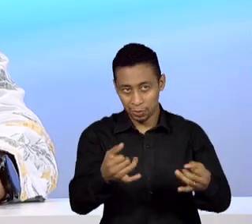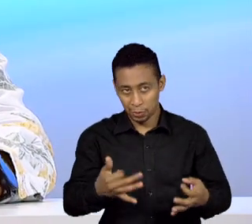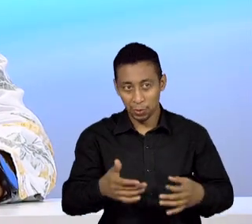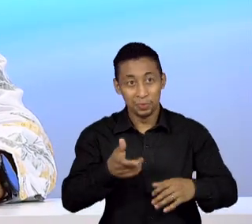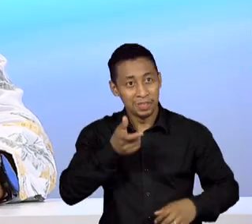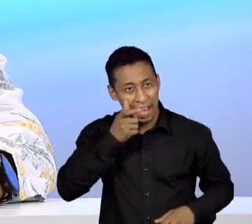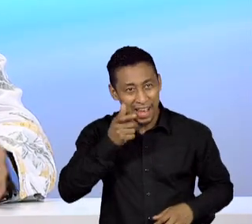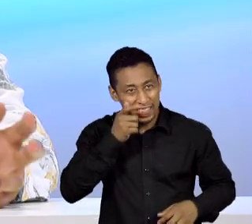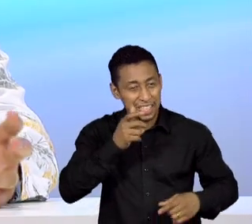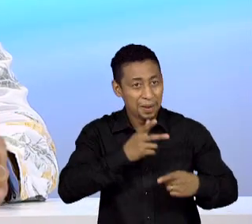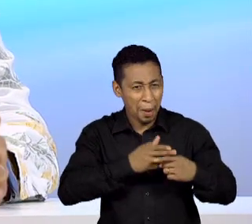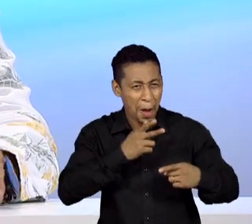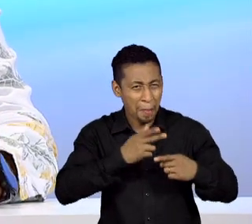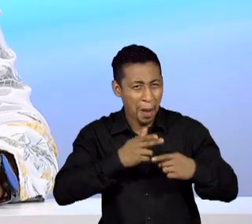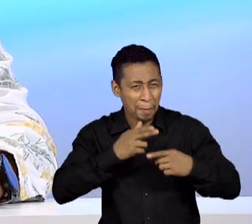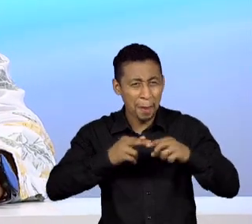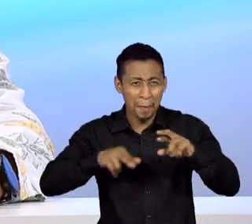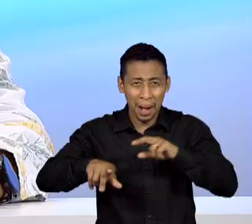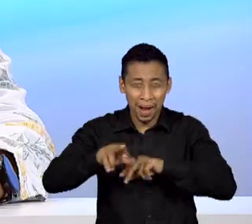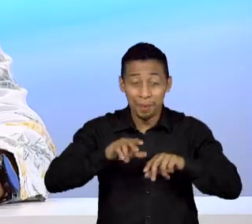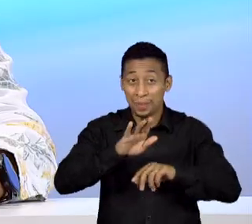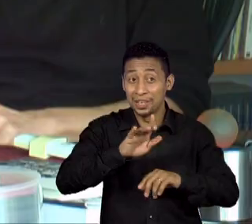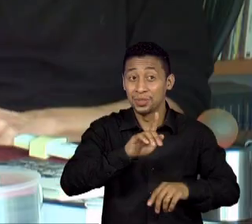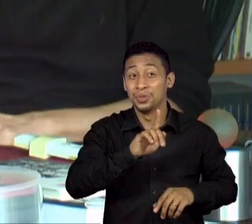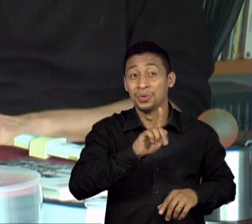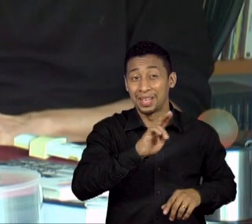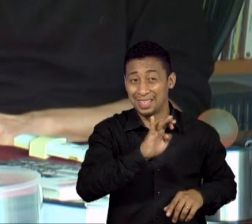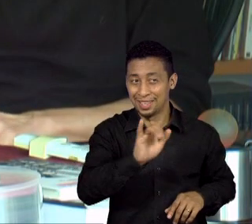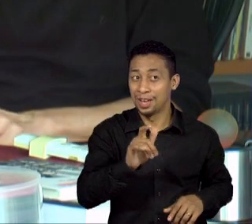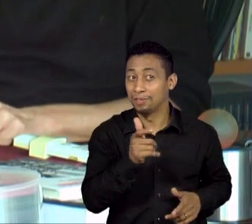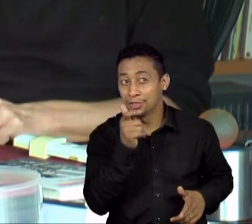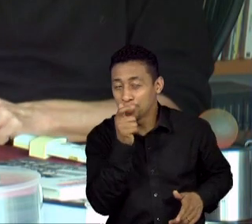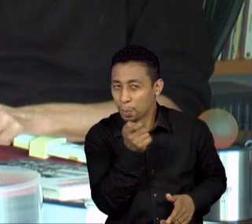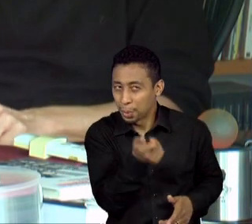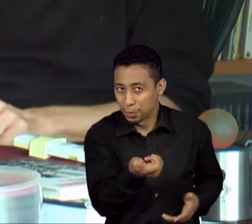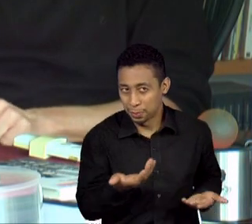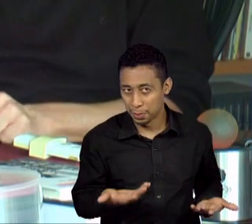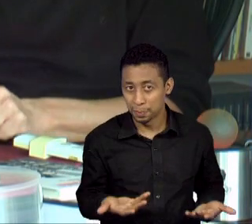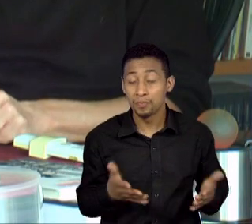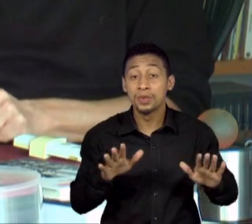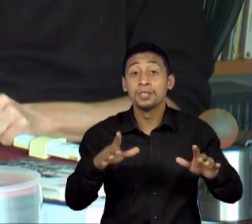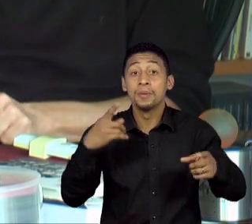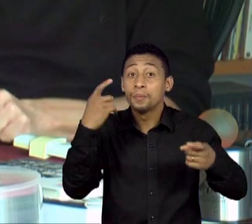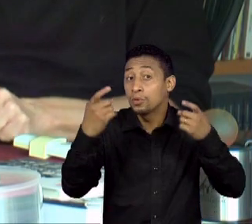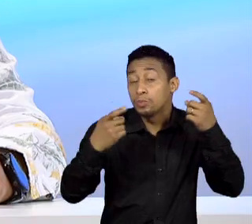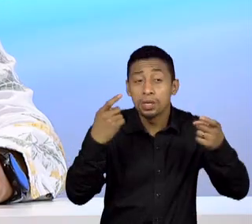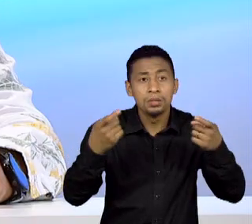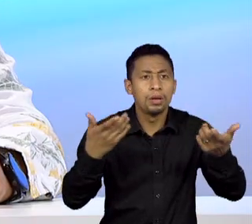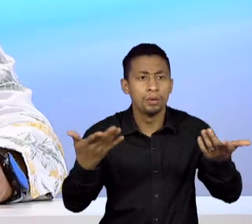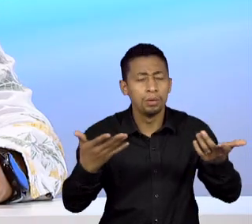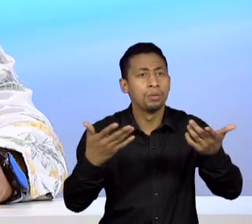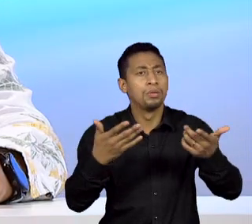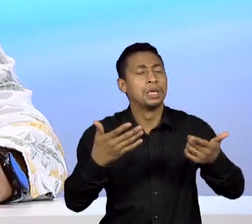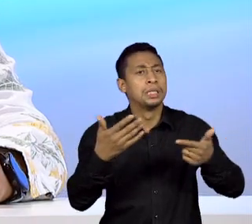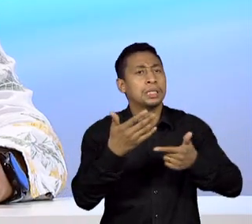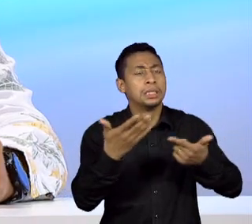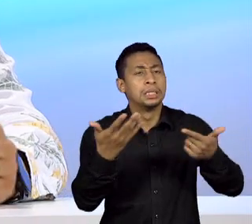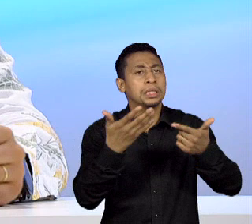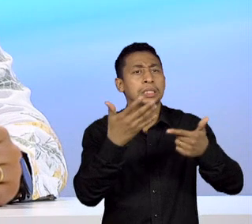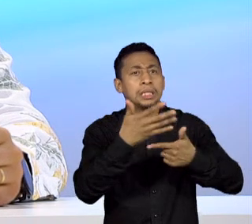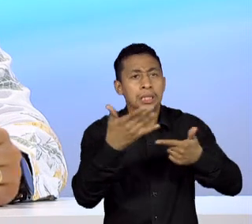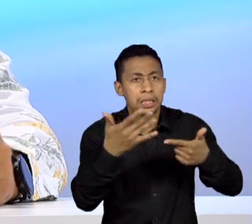muitas séries e o Guel não assiste tanto, né? E tem uma discussão sobre uma preocupação sobre esses streamings chegarem com